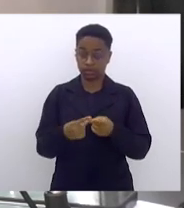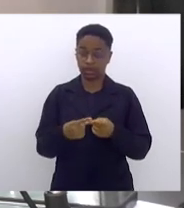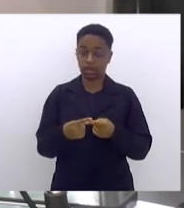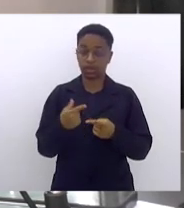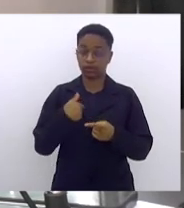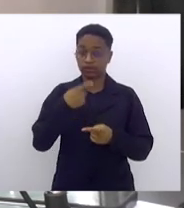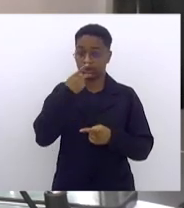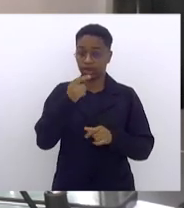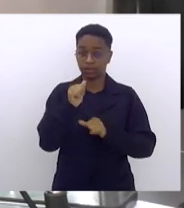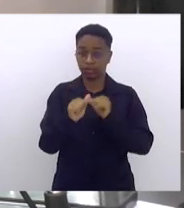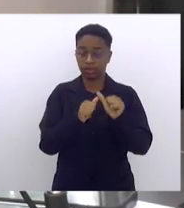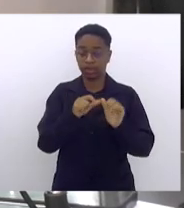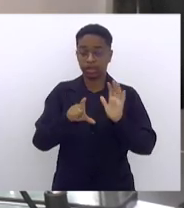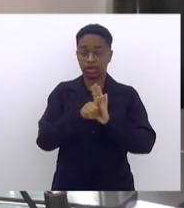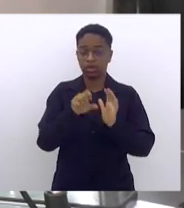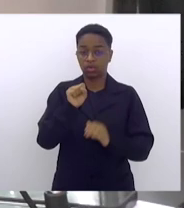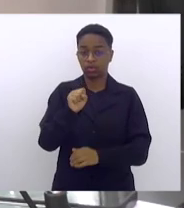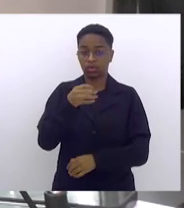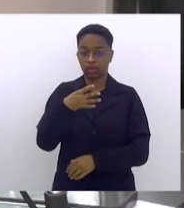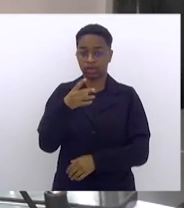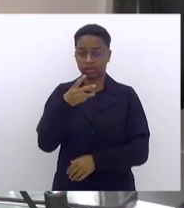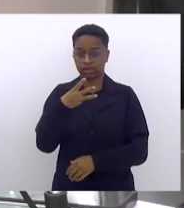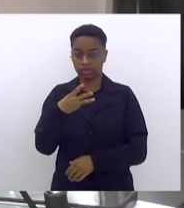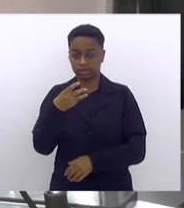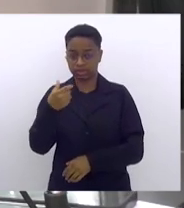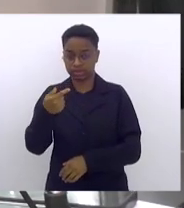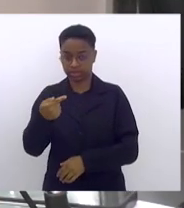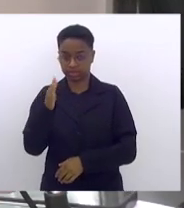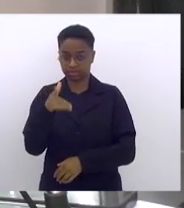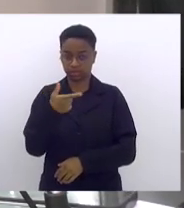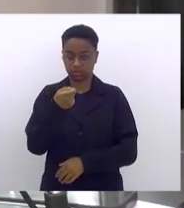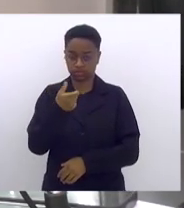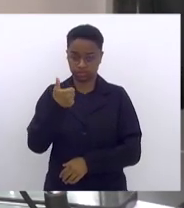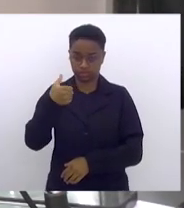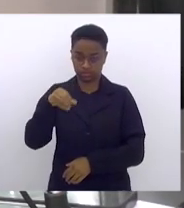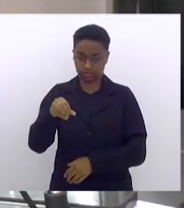Lei 8.437, deputado Mink, de 2019. Então, eu fiz a menção